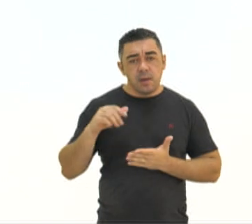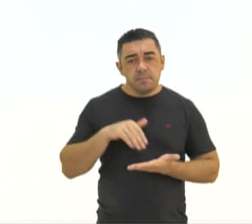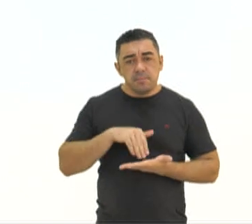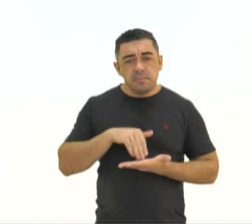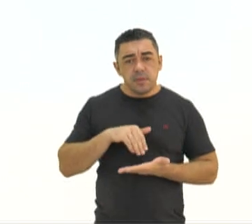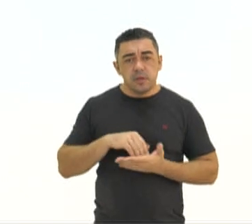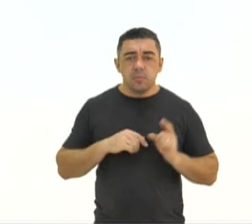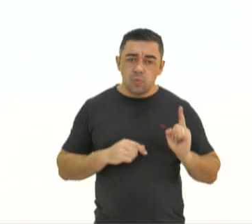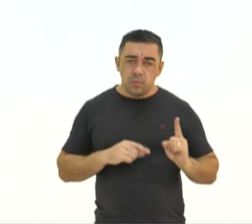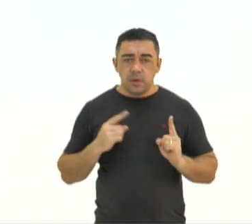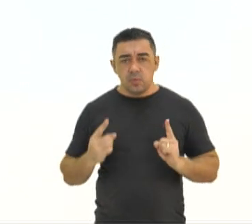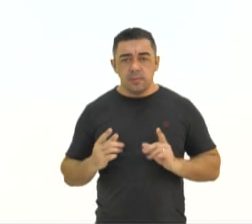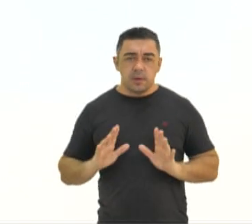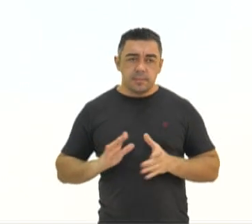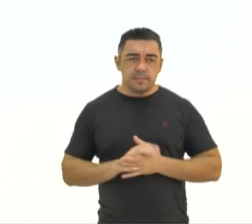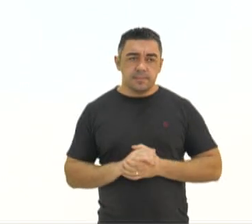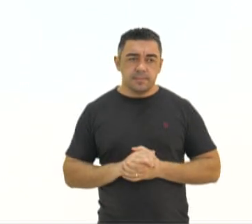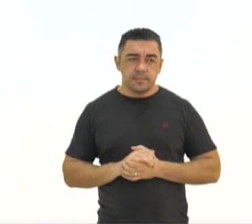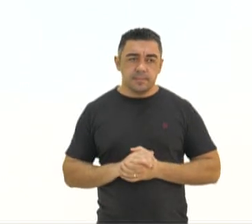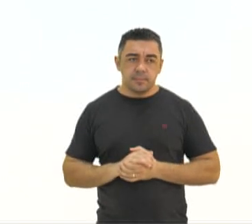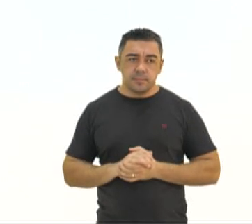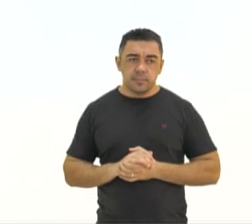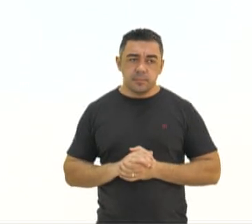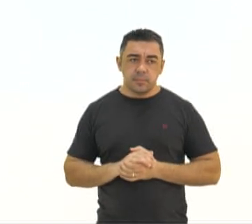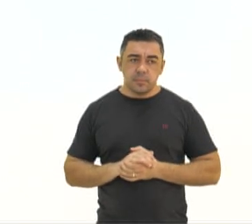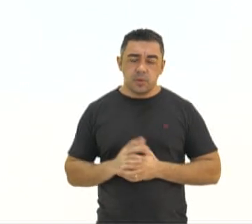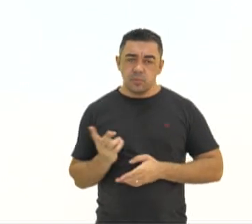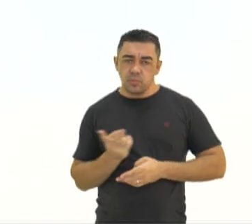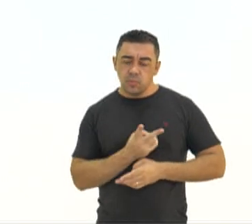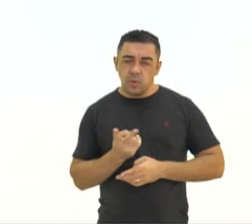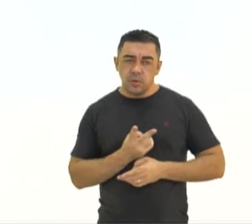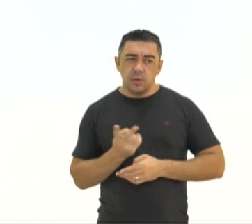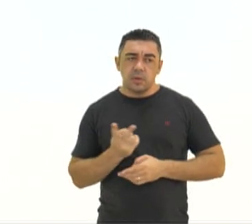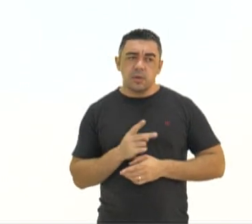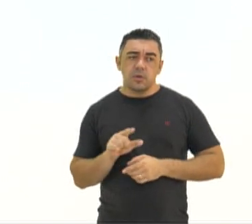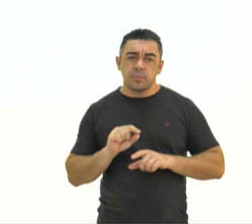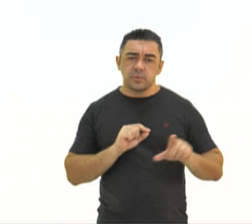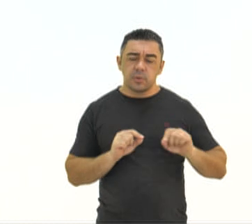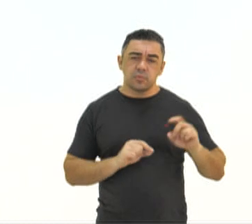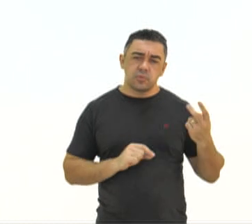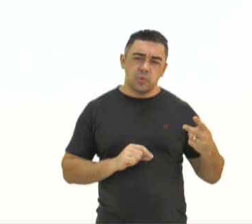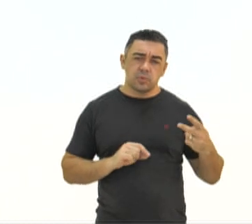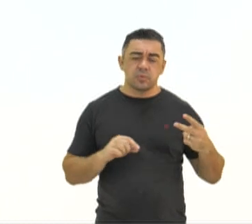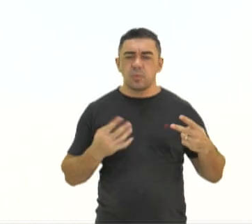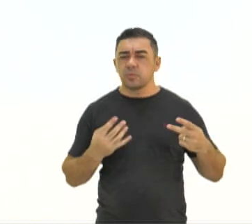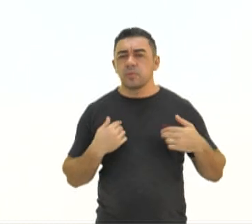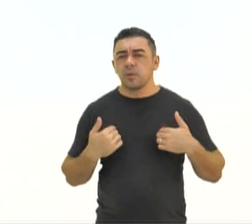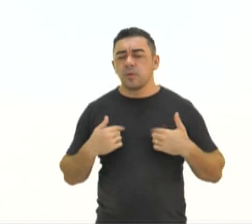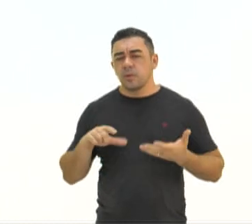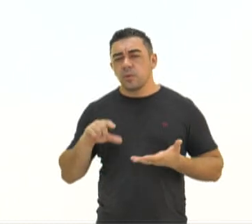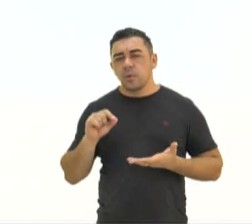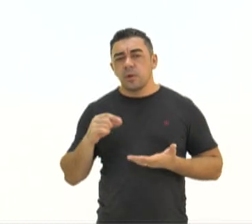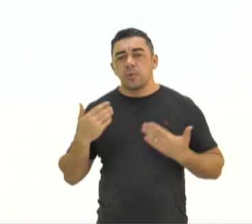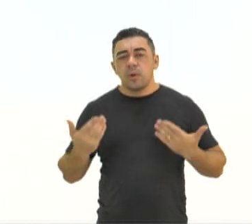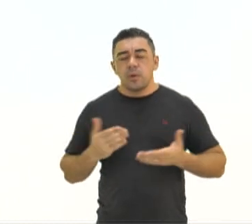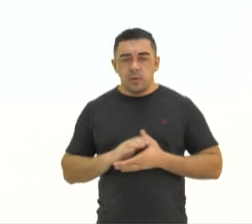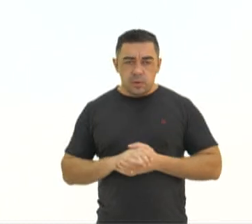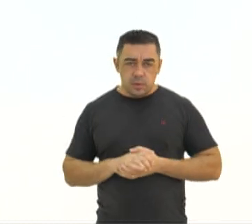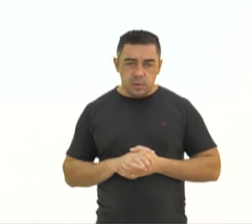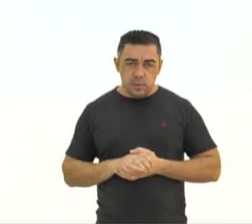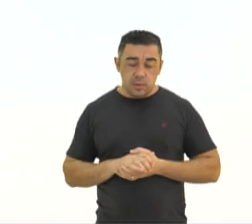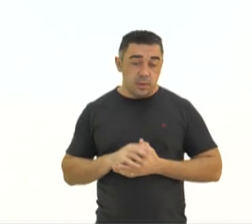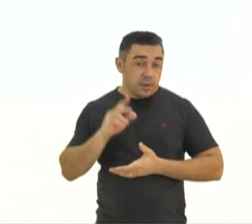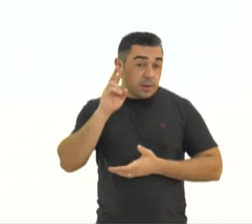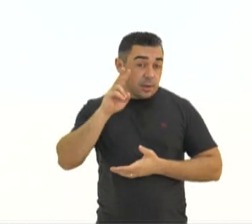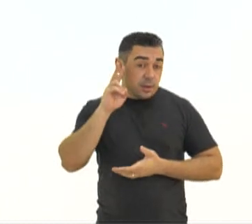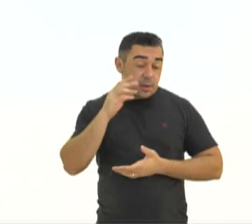uma caneta de cada tipo. E agora eu fico entre essas duas opções, né? Como que eu faço para escolher uma dessas duas opções? Eu tenho que